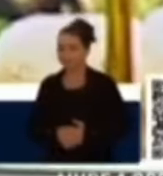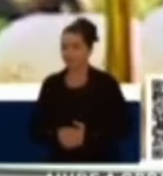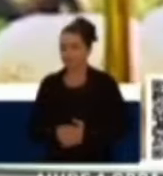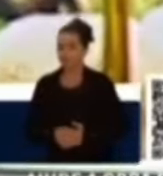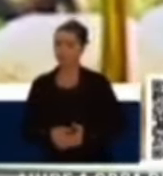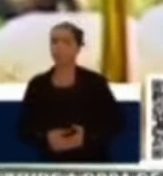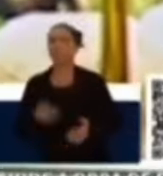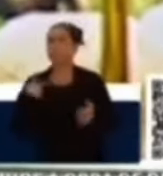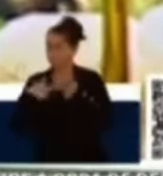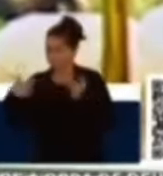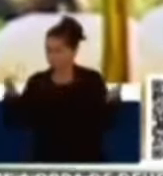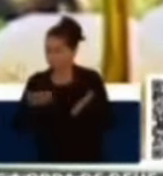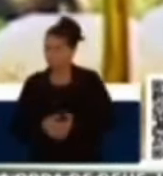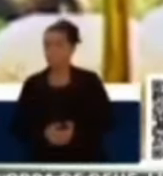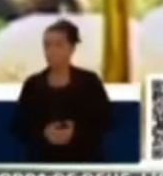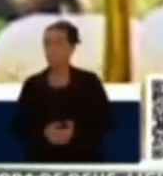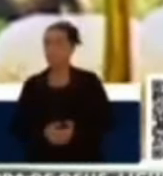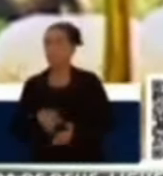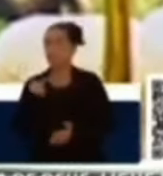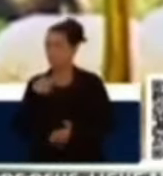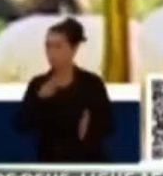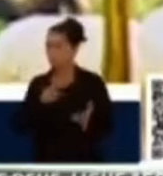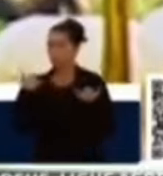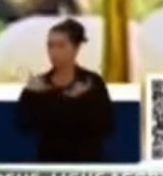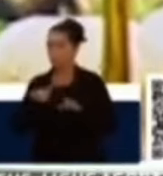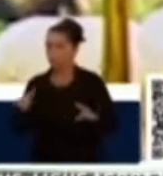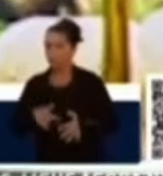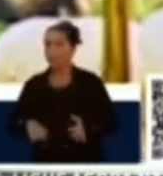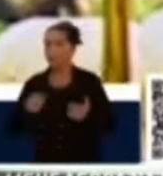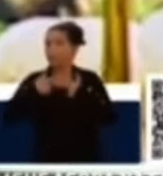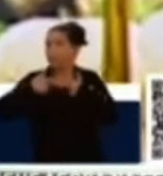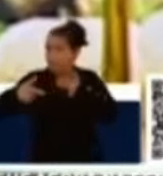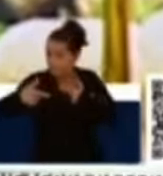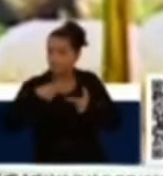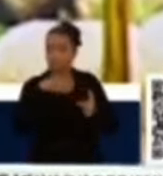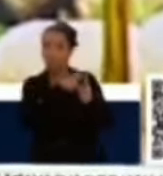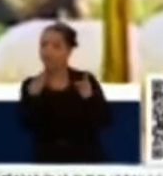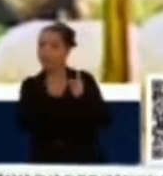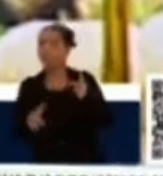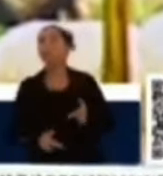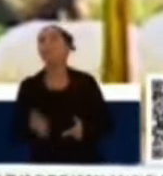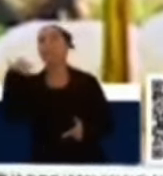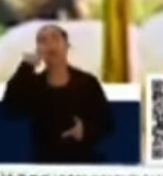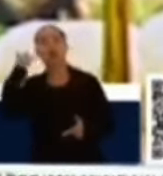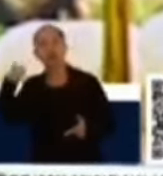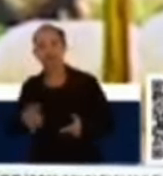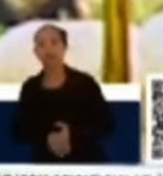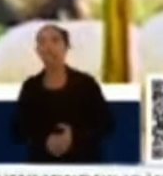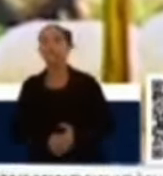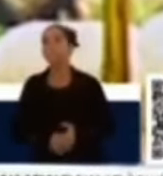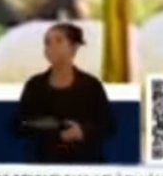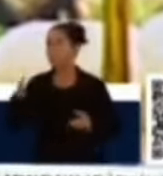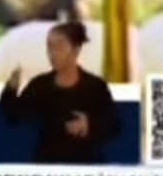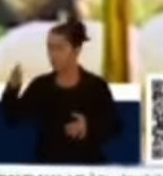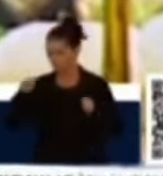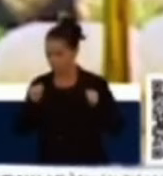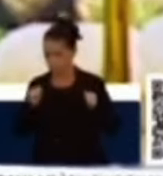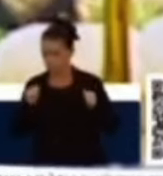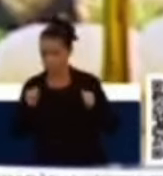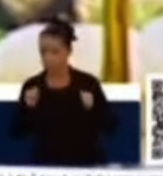Bom, pessoal, esse aí é o vídeo do apóstolo Valdomiro, né, jogando a indireta aí para alguns bispos que saíram da igreja e